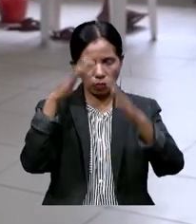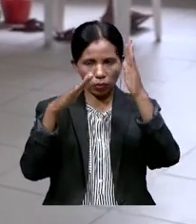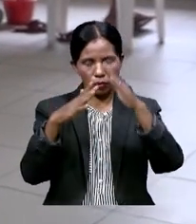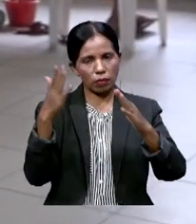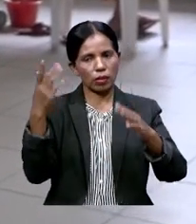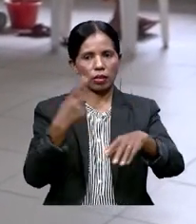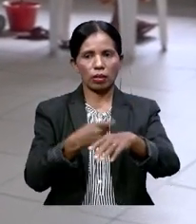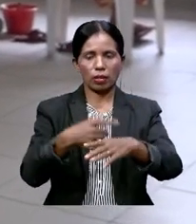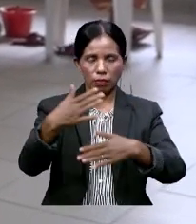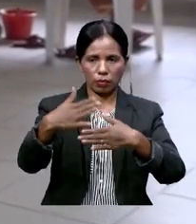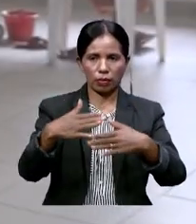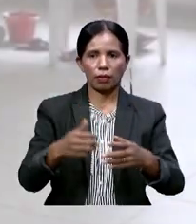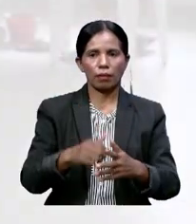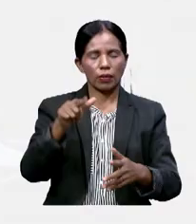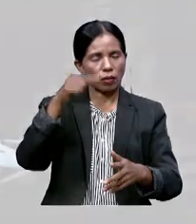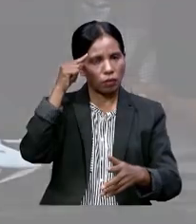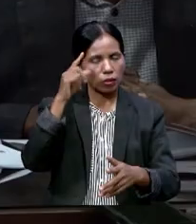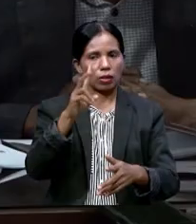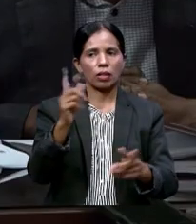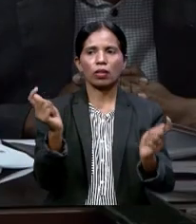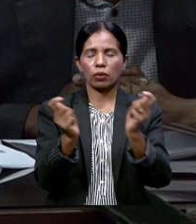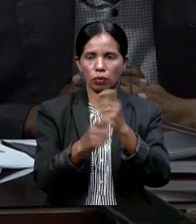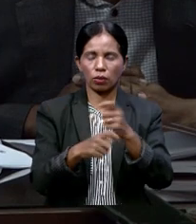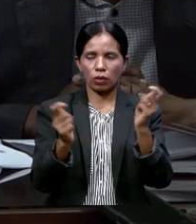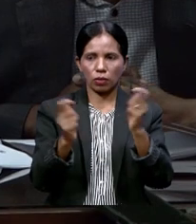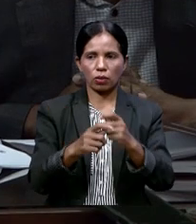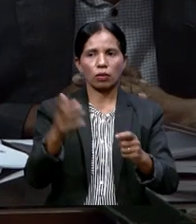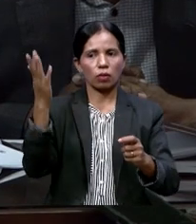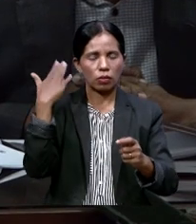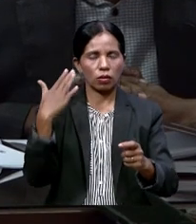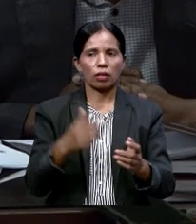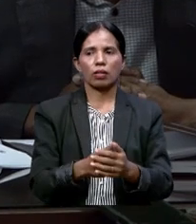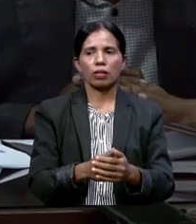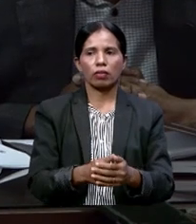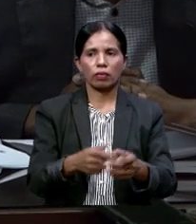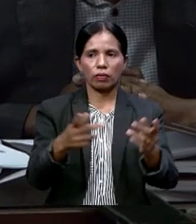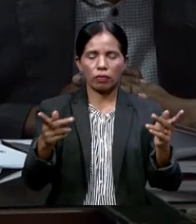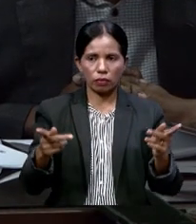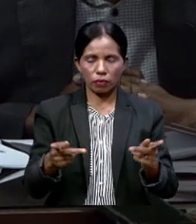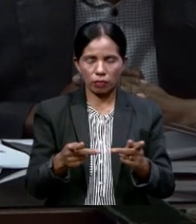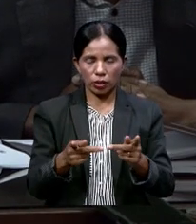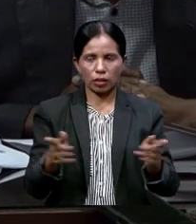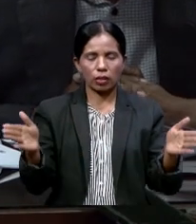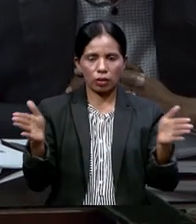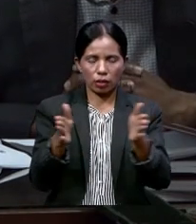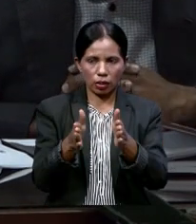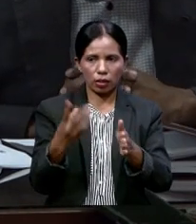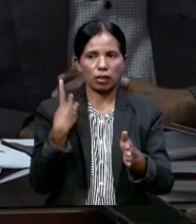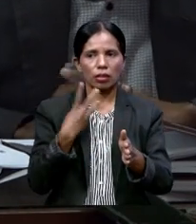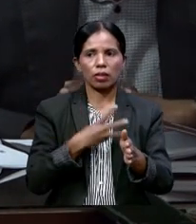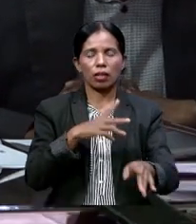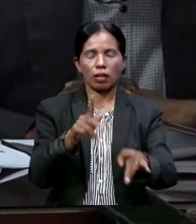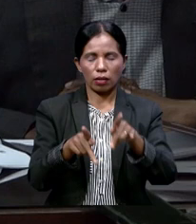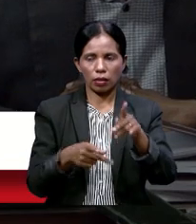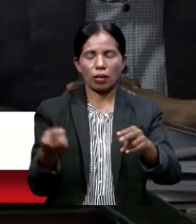e a tempo badak. Governo da Lahirão na troca malo o espaço Heinz Evenia na fatinde. Mas que tem total